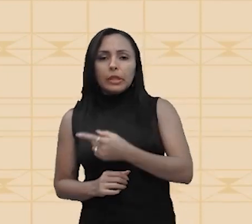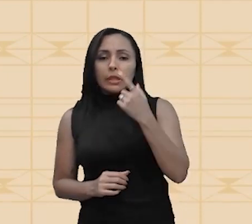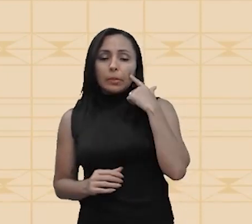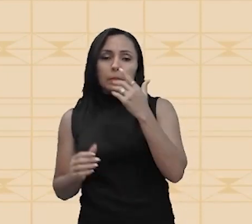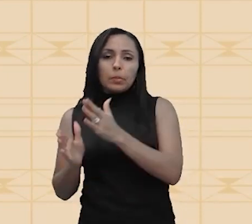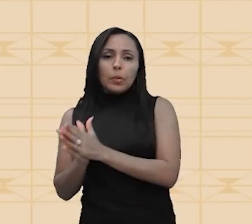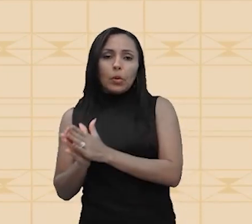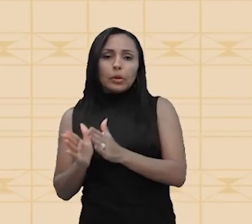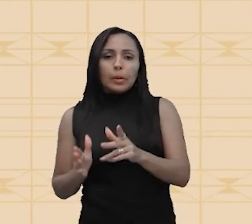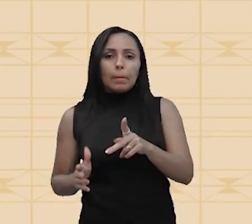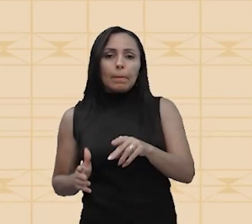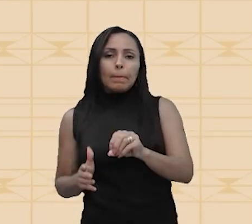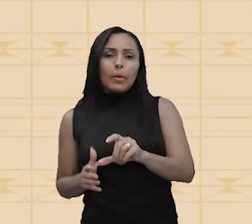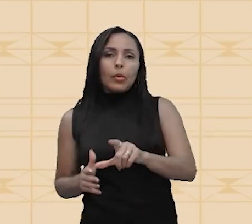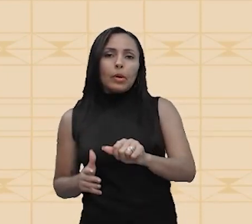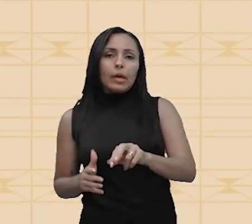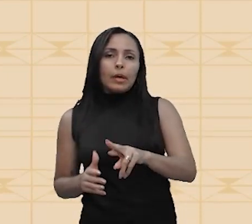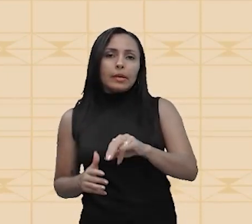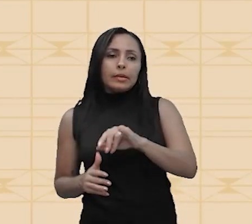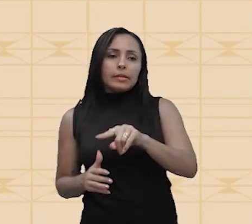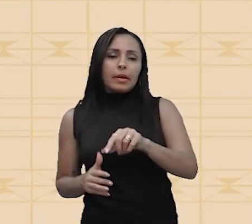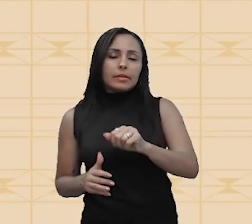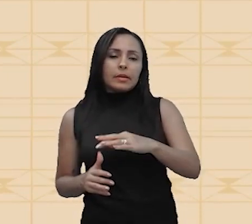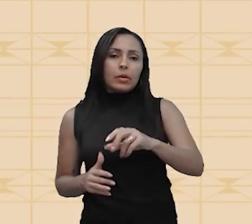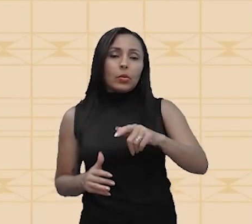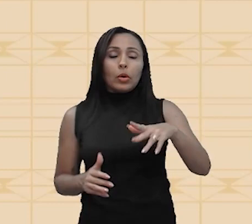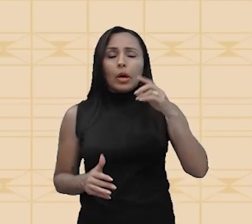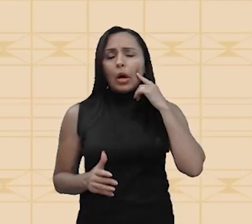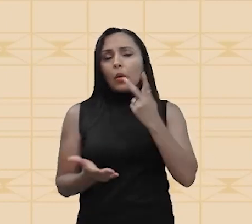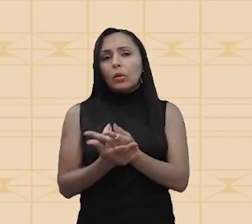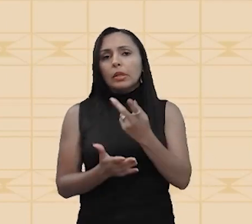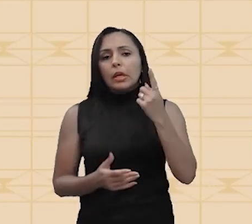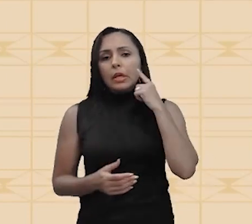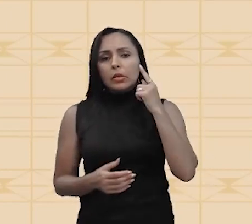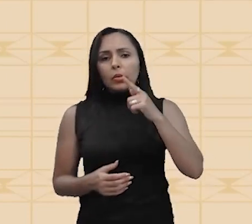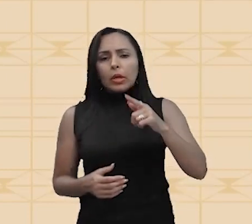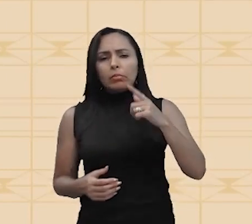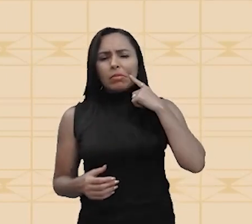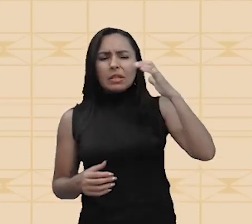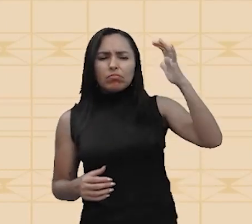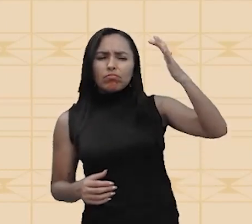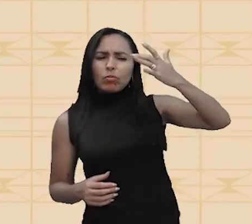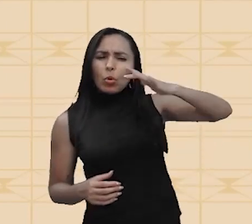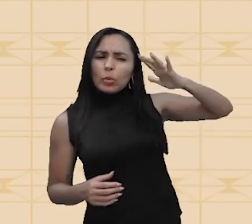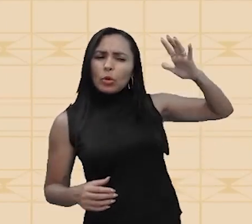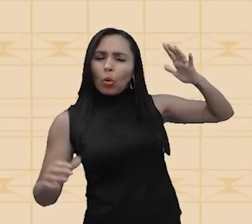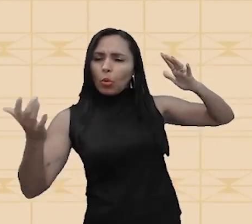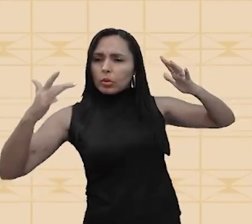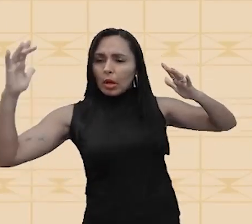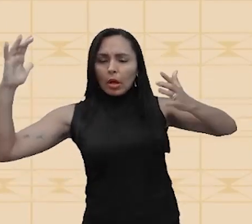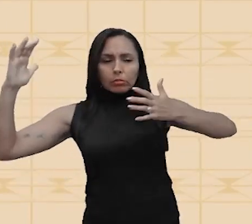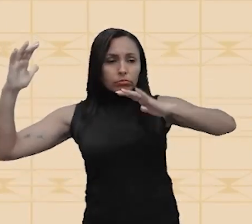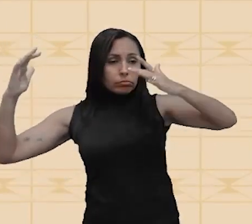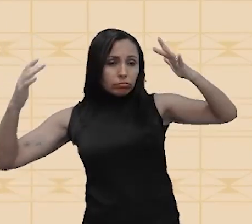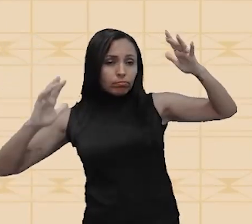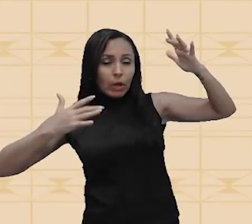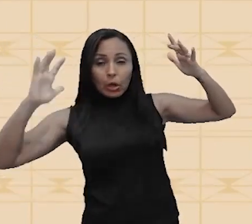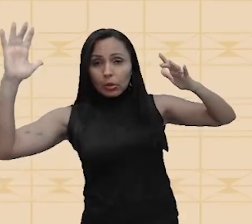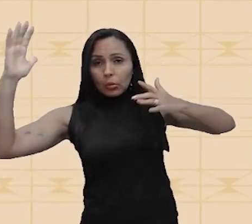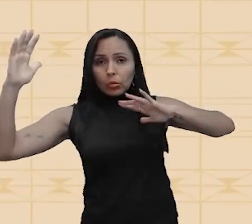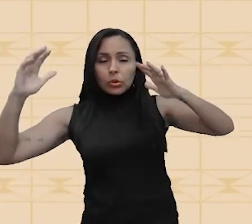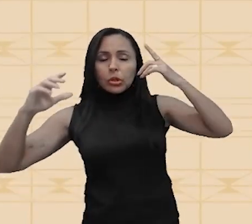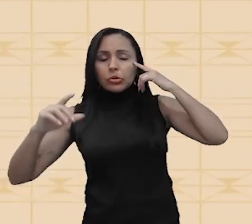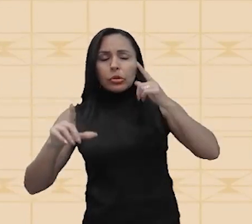que é a polarização. O que acontece é que essas fontes luminosas de ondas, lembrando que a luz é também uma